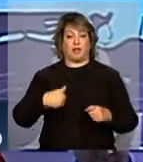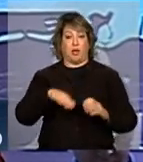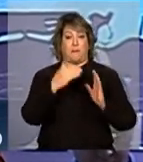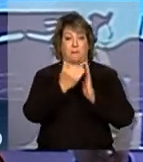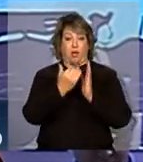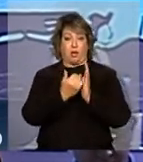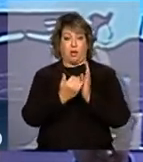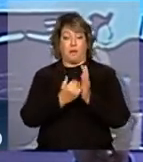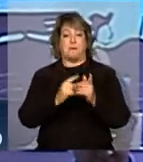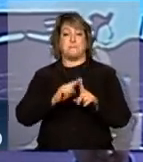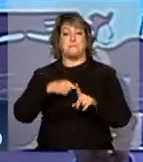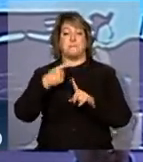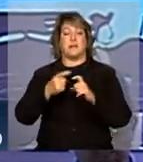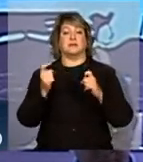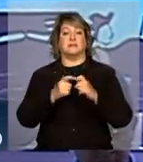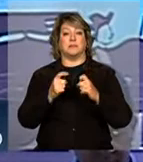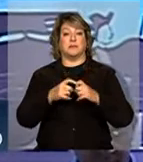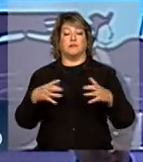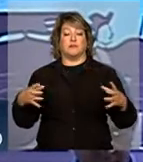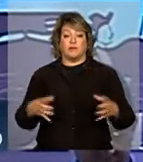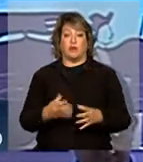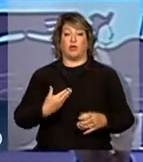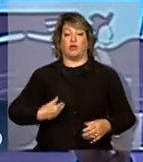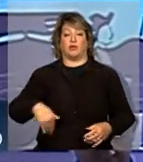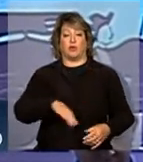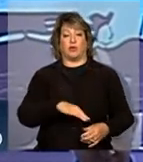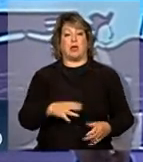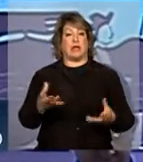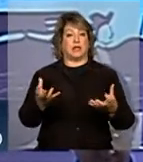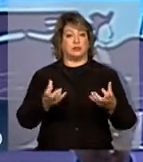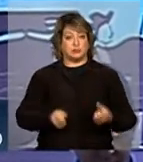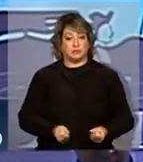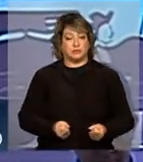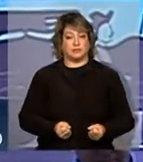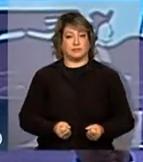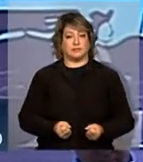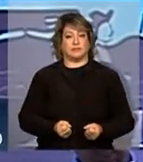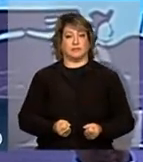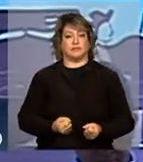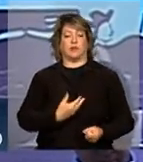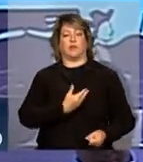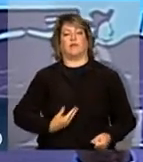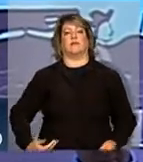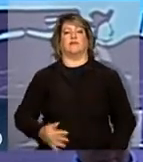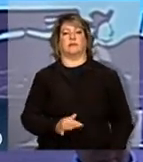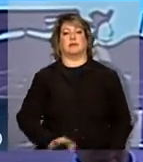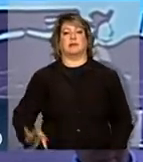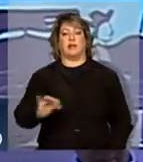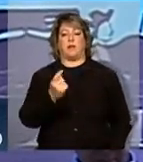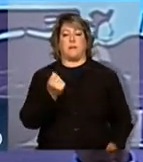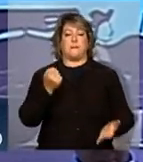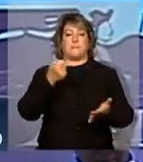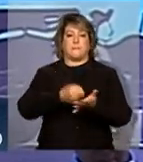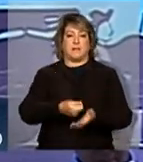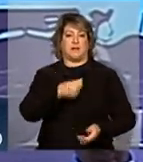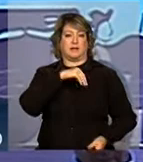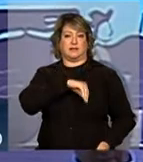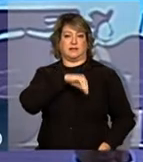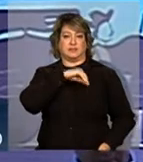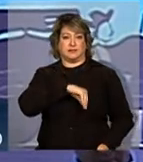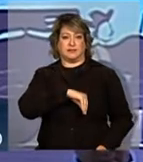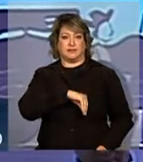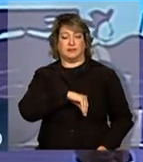programa de mais médicos implica que a gente assuma, que o governo federal assume o pagamento de salário,